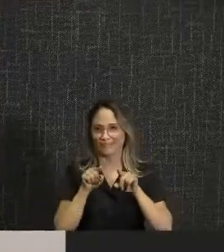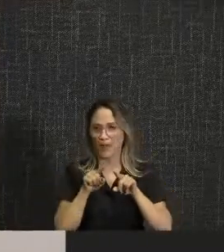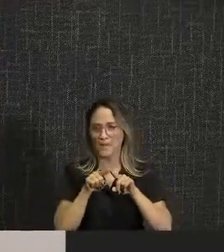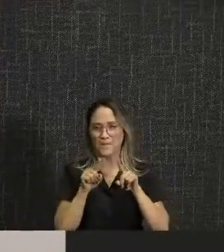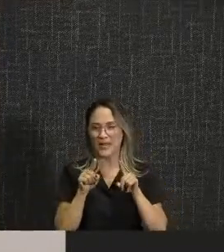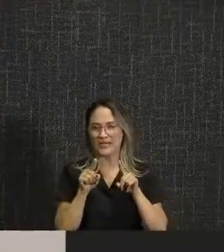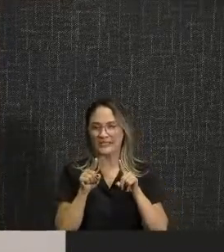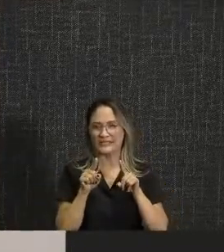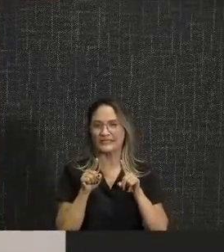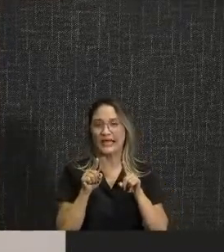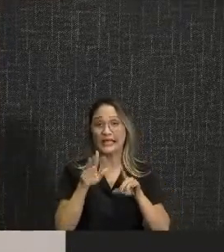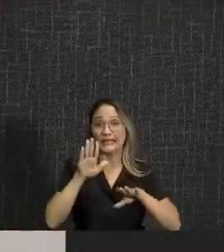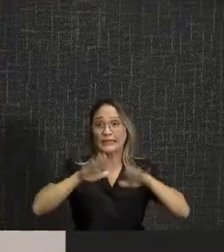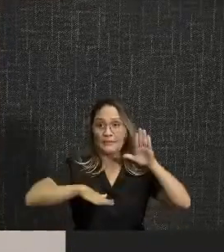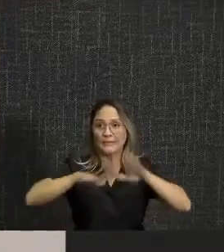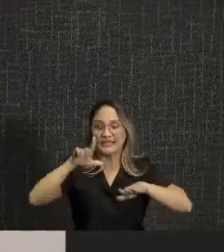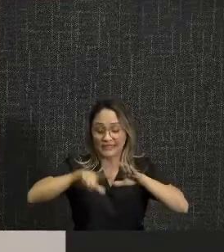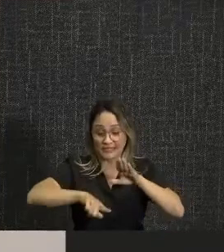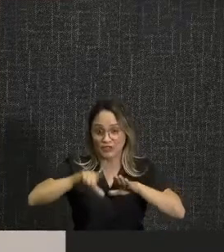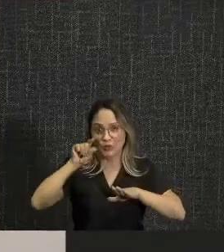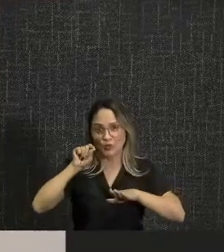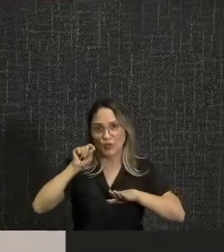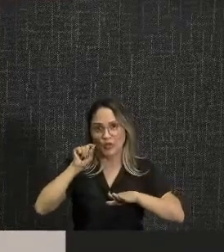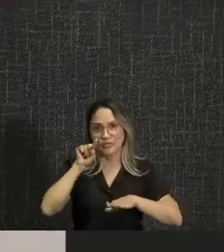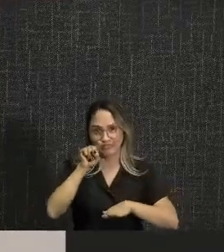cada decisão que você toma